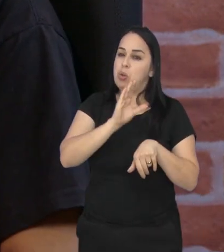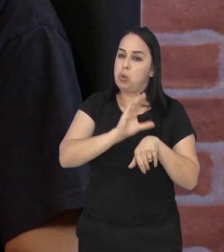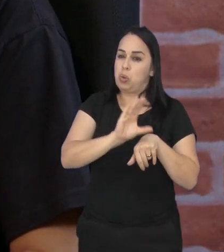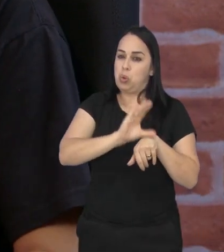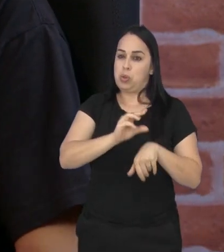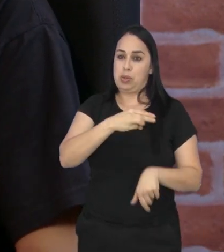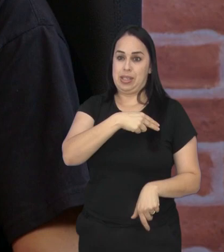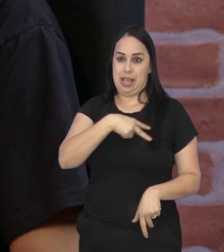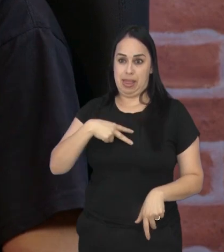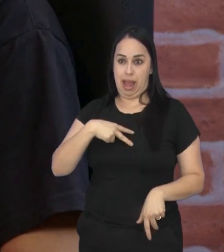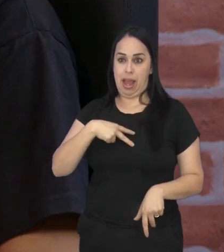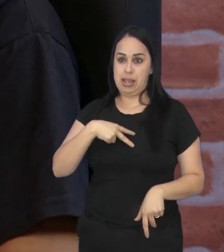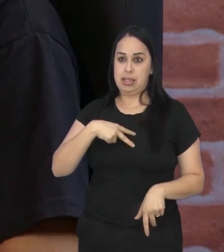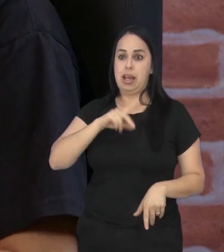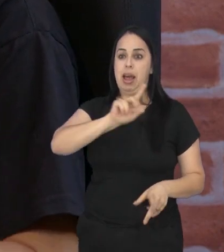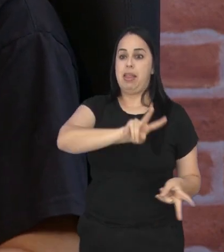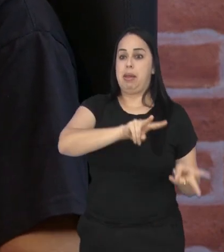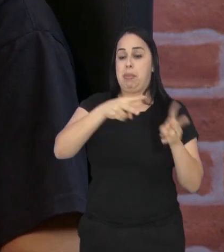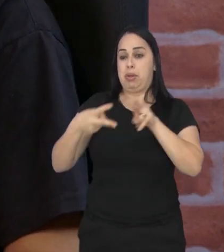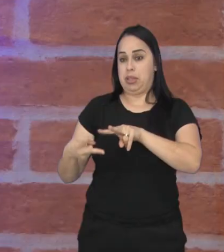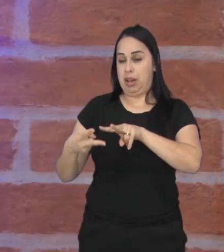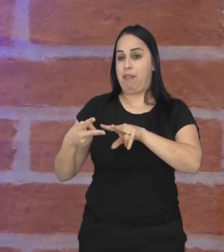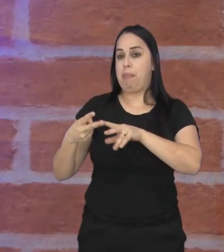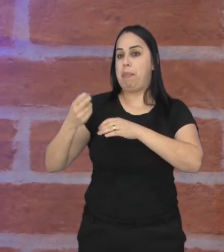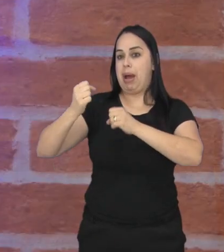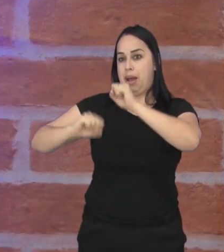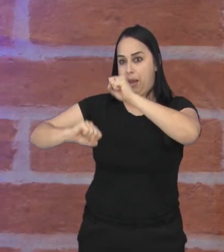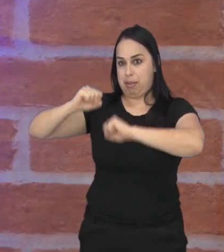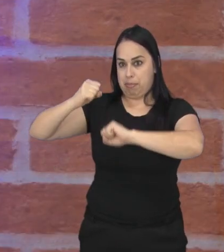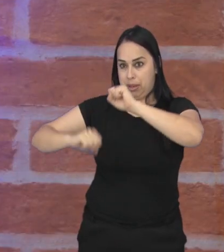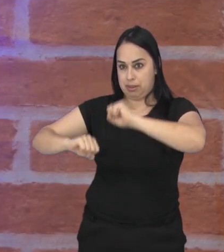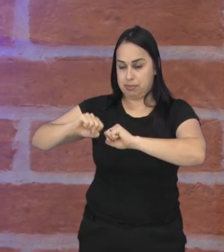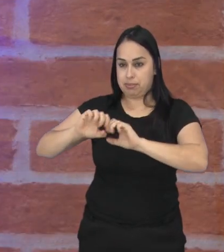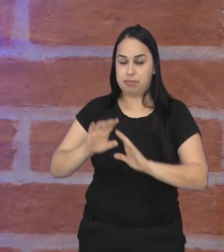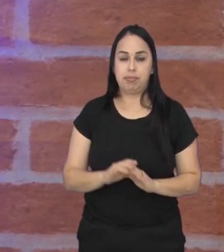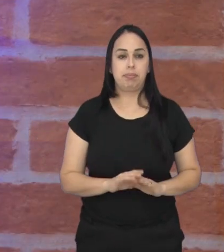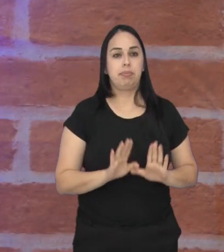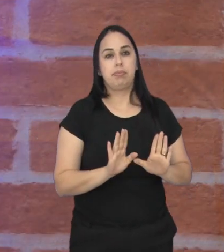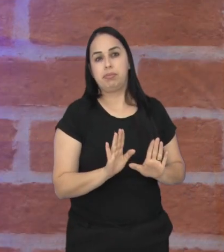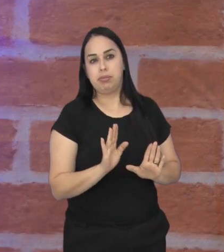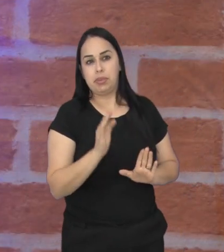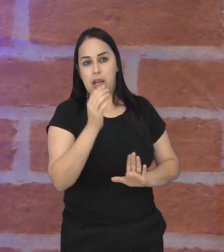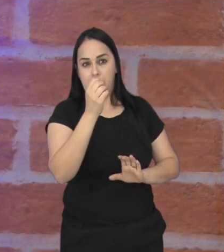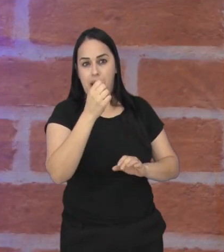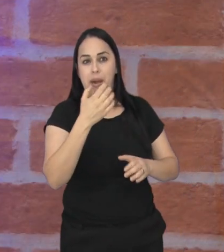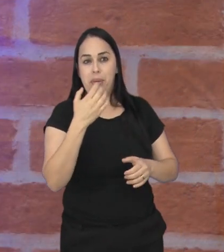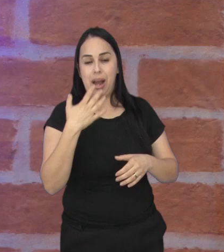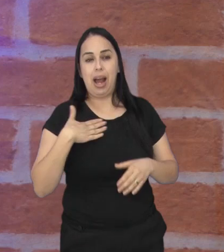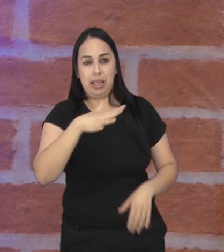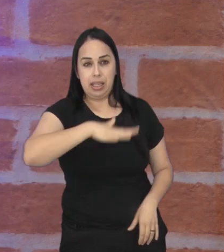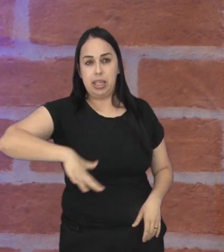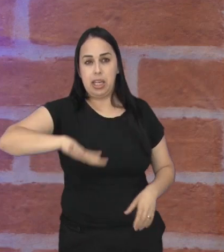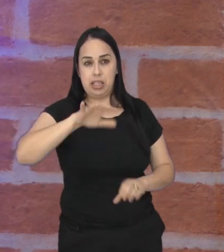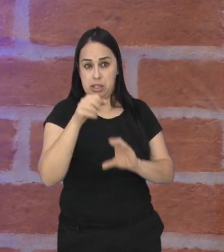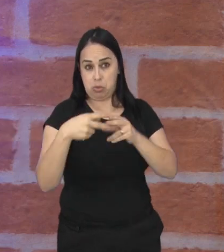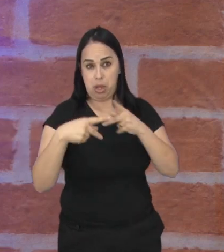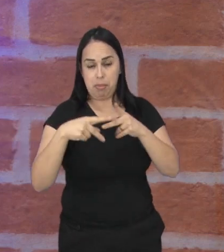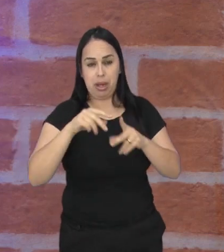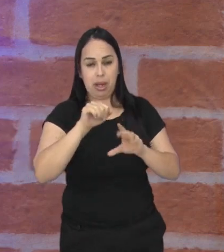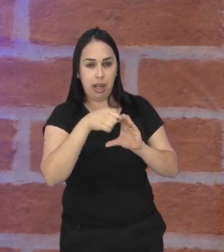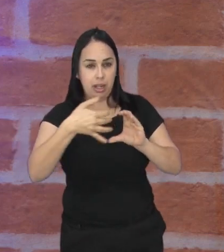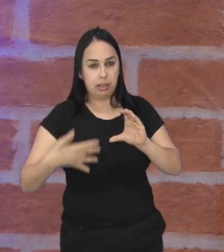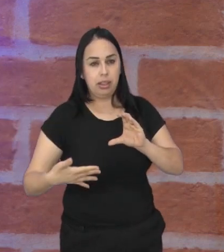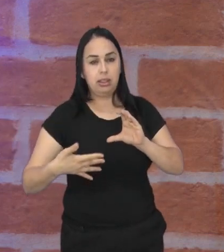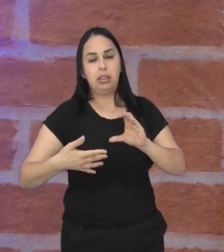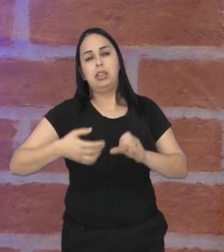grandes empresas nacionais. Cara, e isso daqui, desculpa te interromper, mas é uma característica da cidade, né? A gente é uma cidade industrial. Exatamente. E é normal